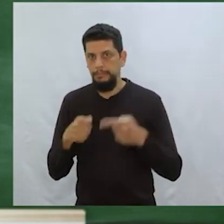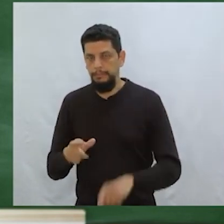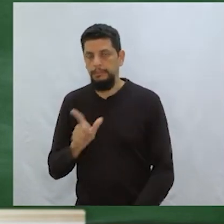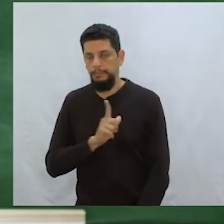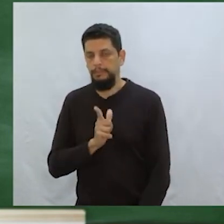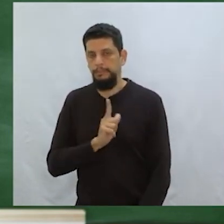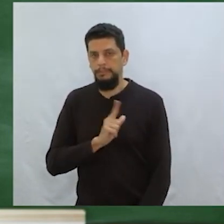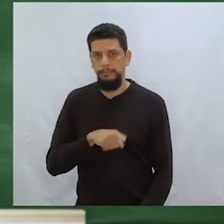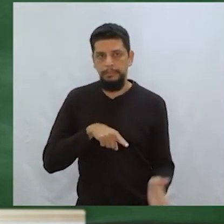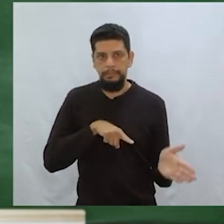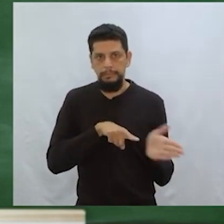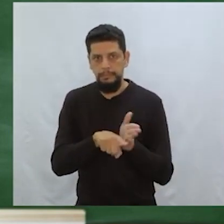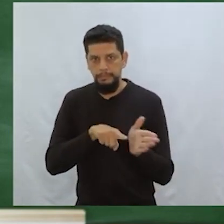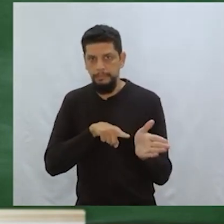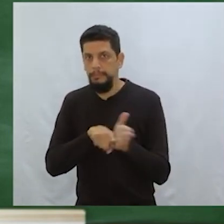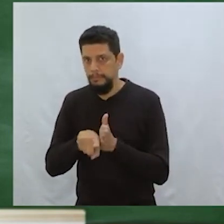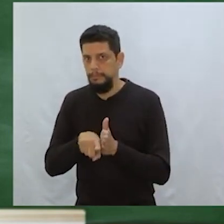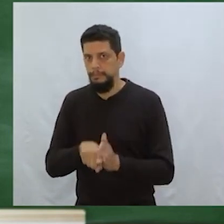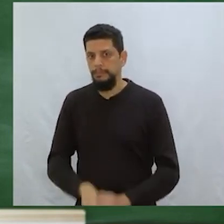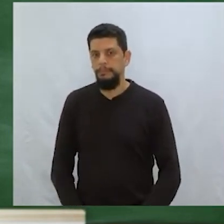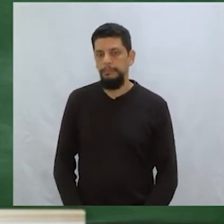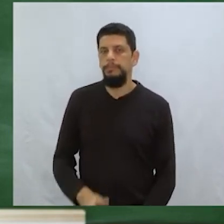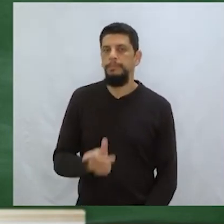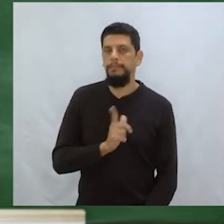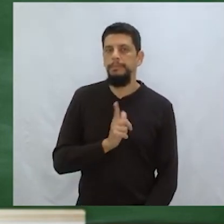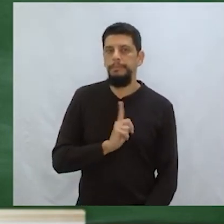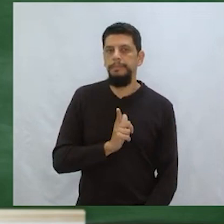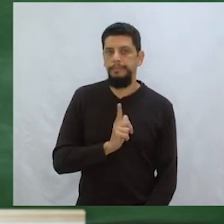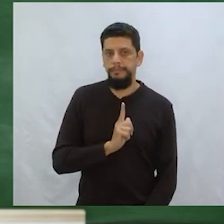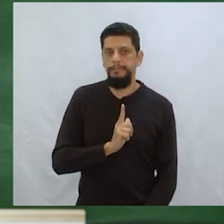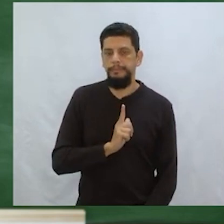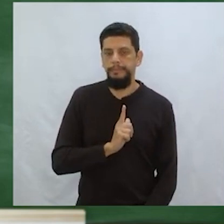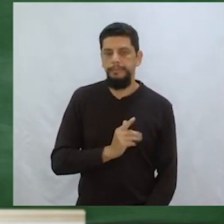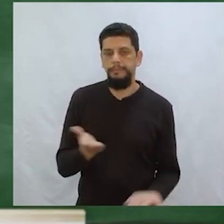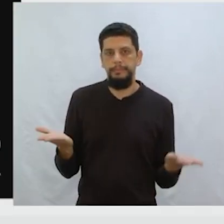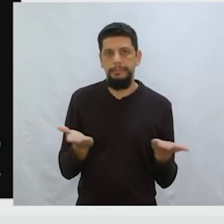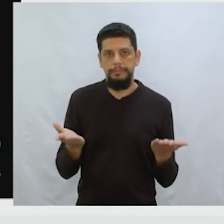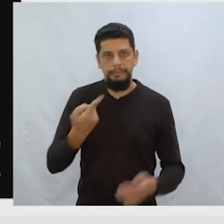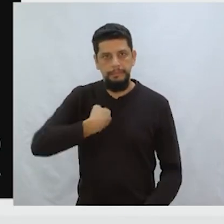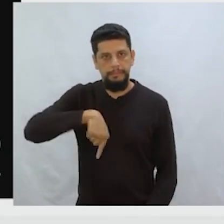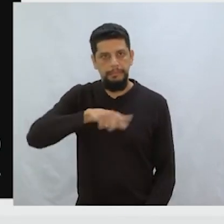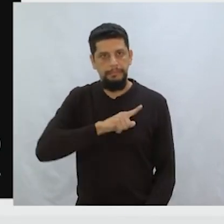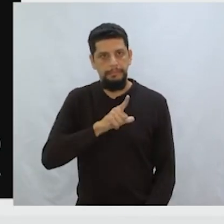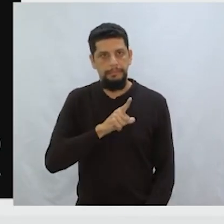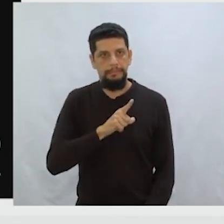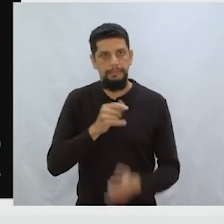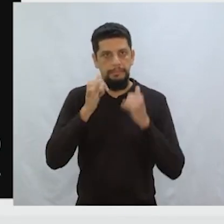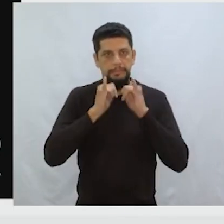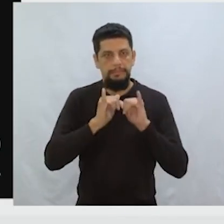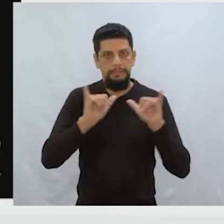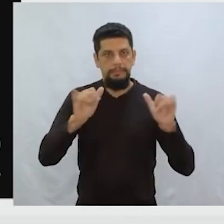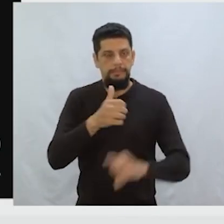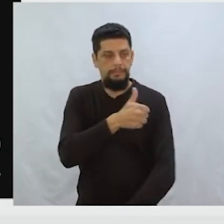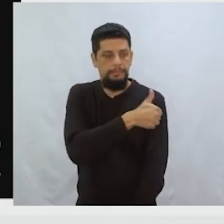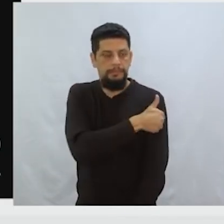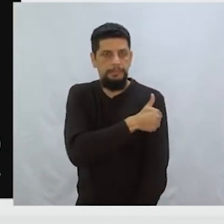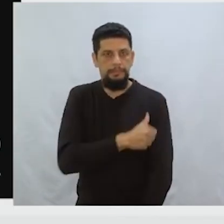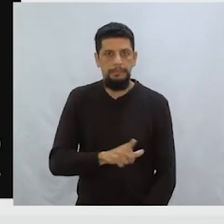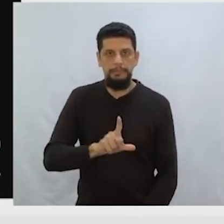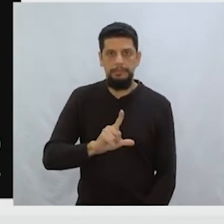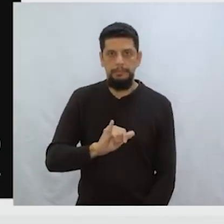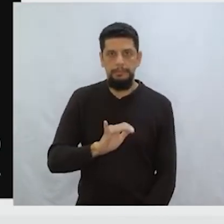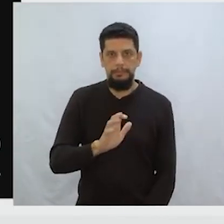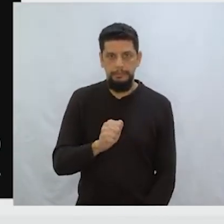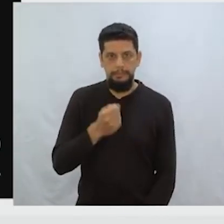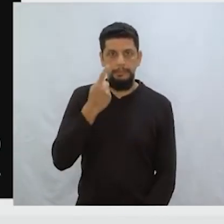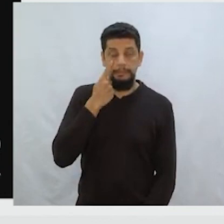desafios? Tivemos. E tivemos o que mais? O quiz. Agora nós temos o recadinho da nossa amiga